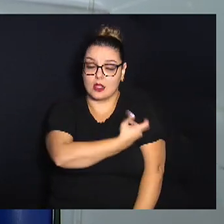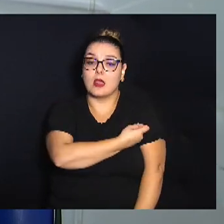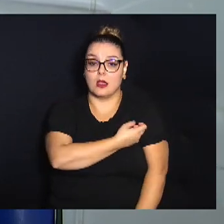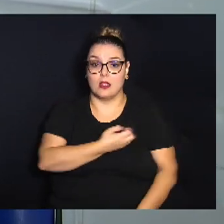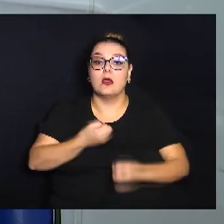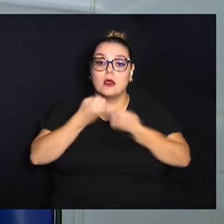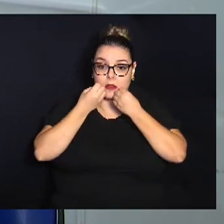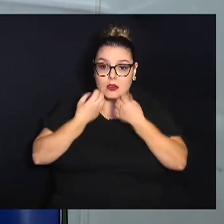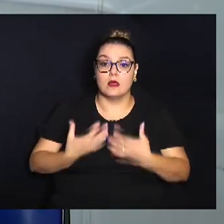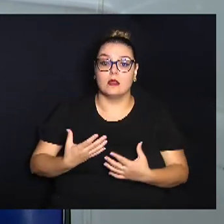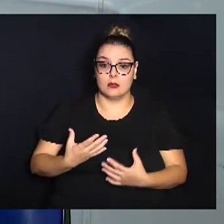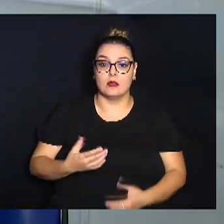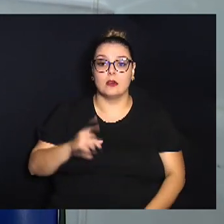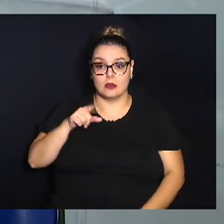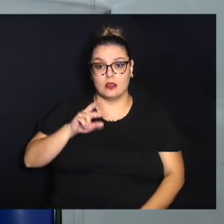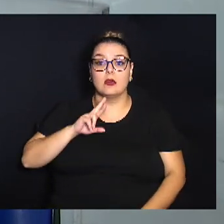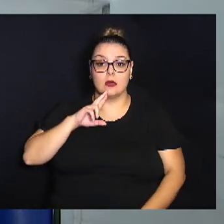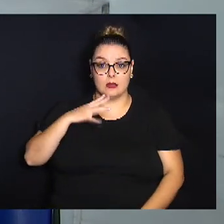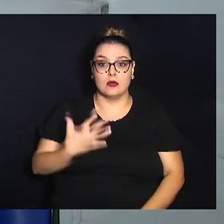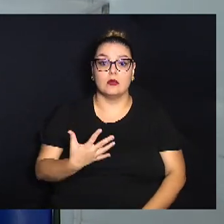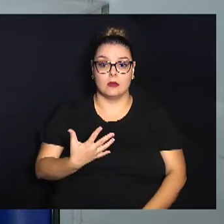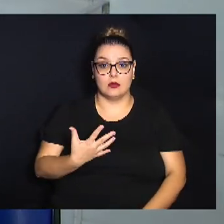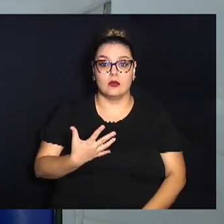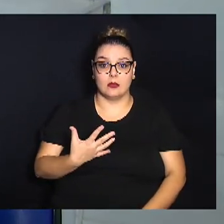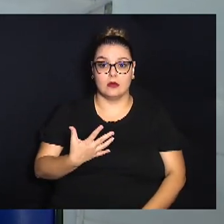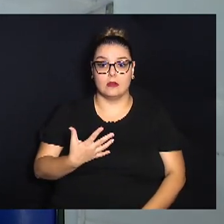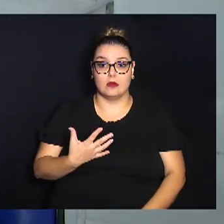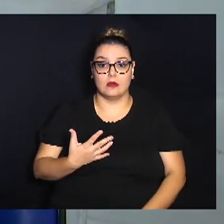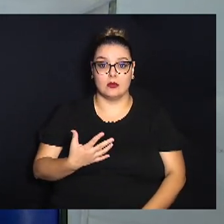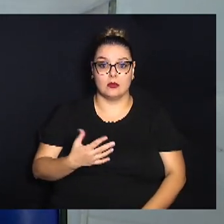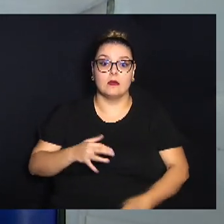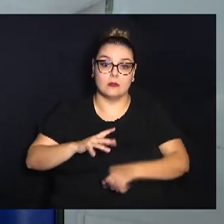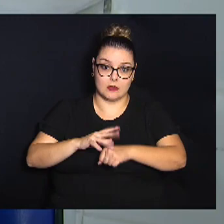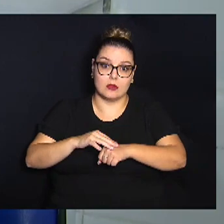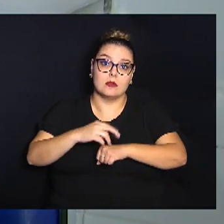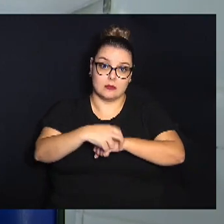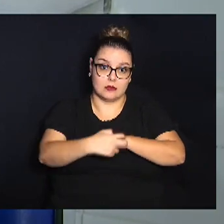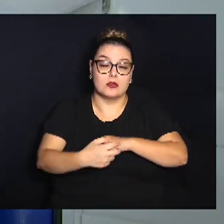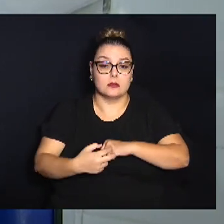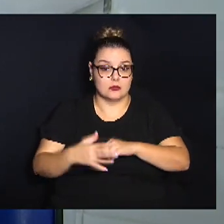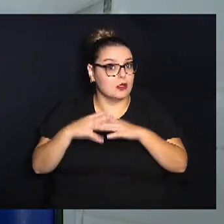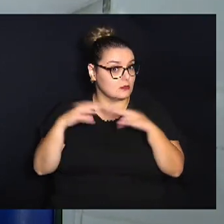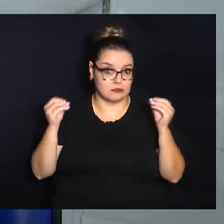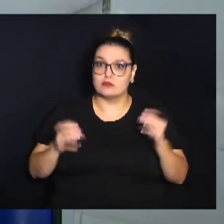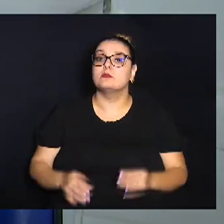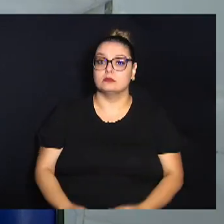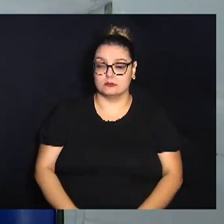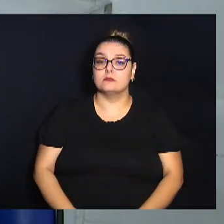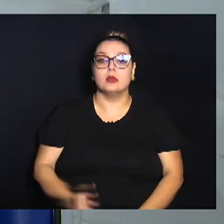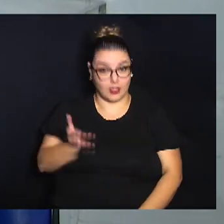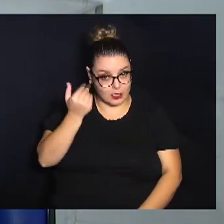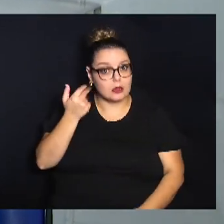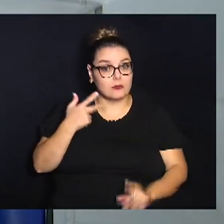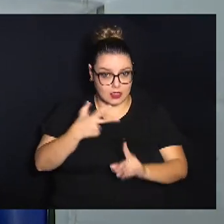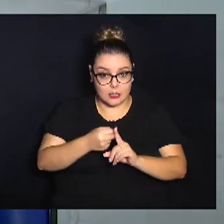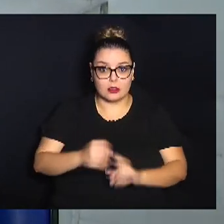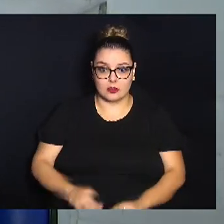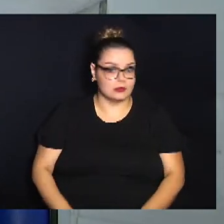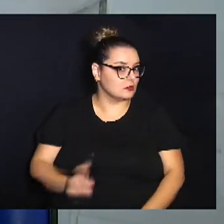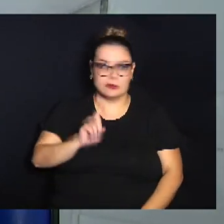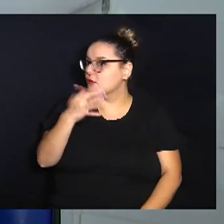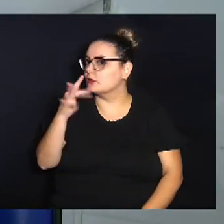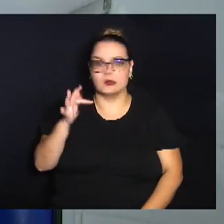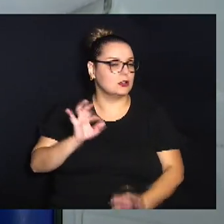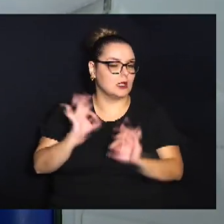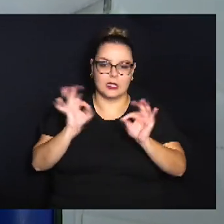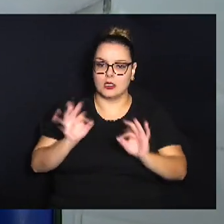boa, ela é a solução por causa dessa doença da dengue. Então vocês têm que vir tomar vacina, não dá em nada.